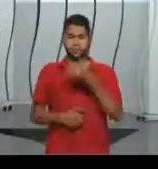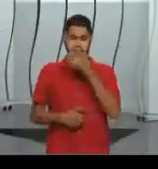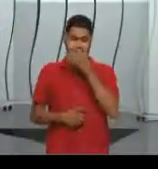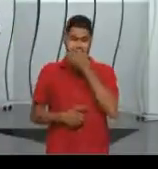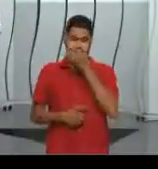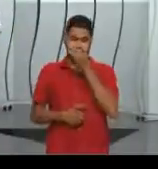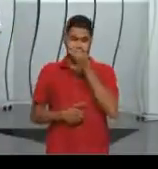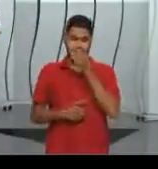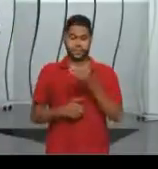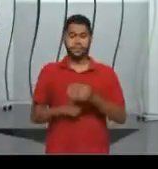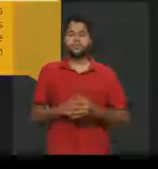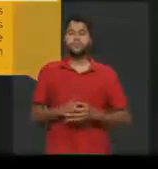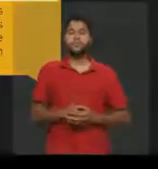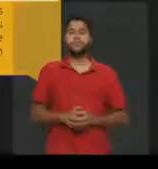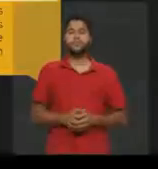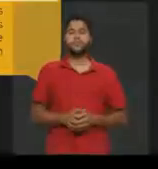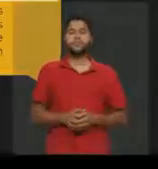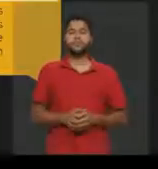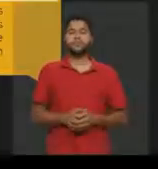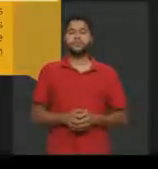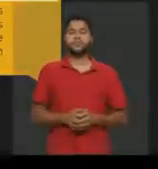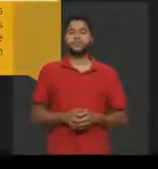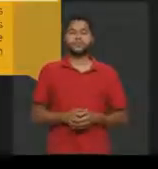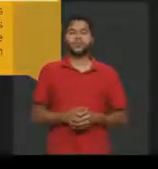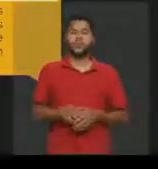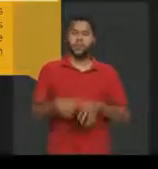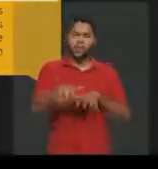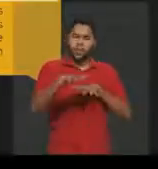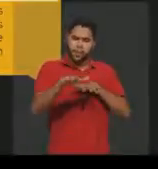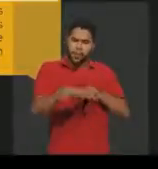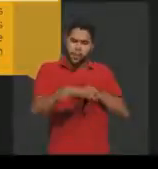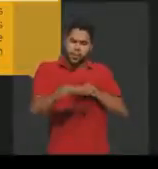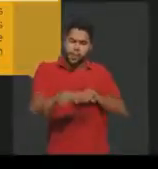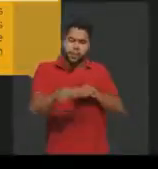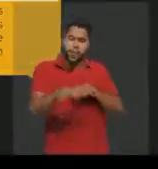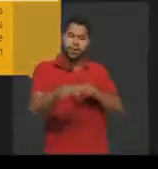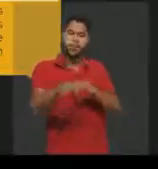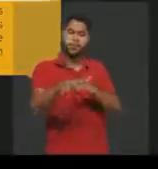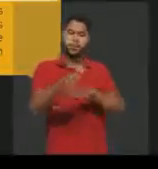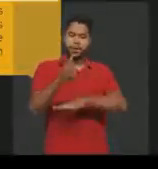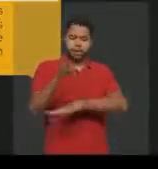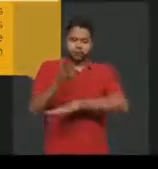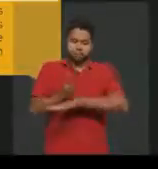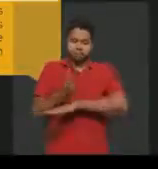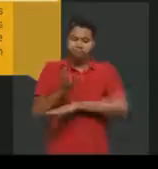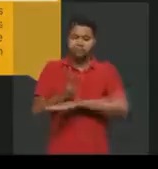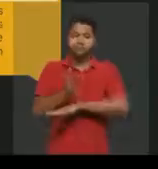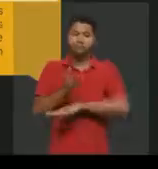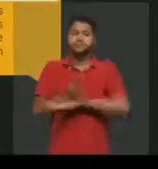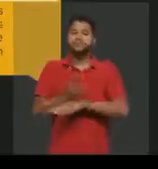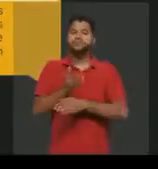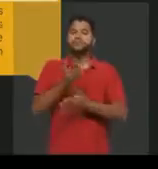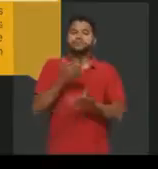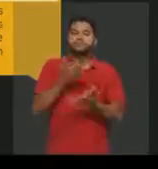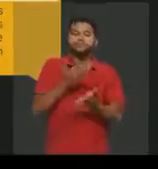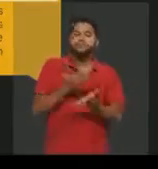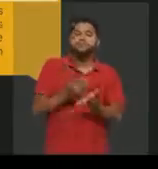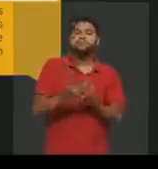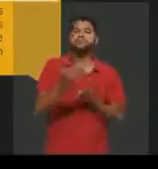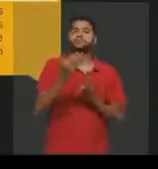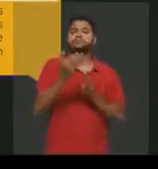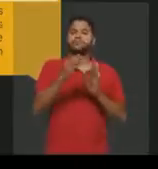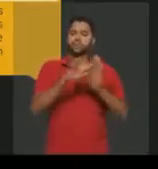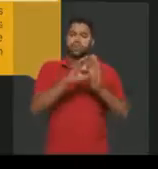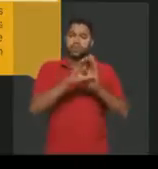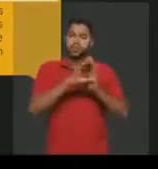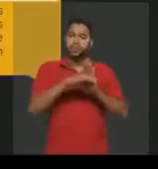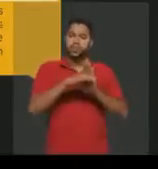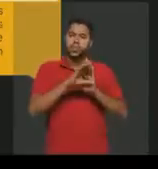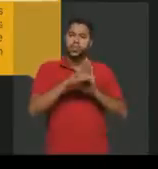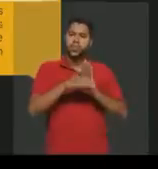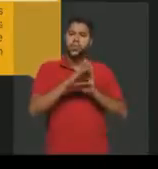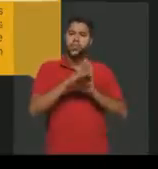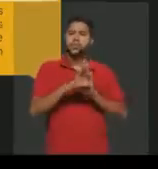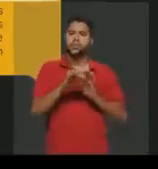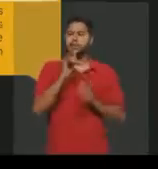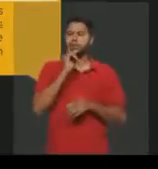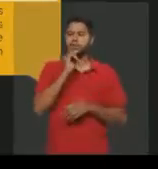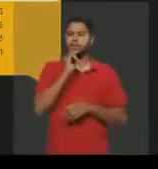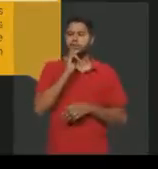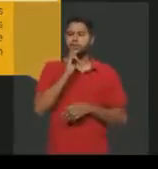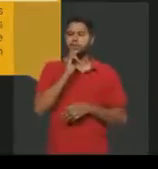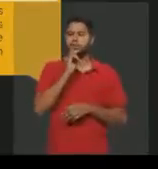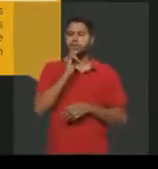O movimento modernista, esse conceito, ele vai ser introduzido para contrapor a